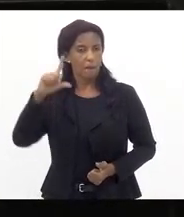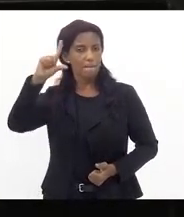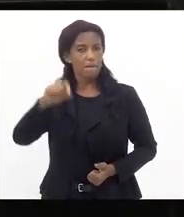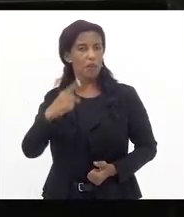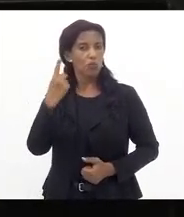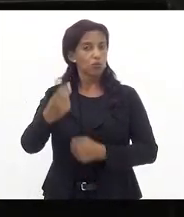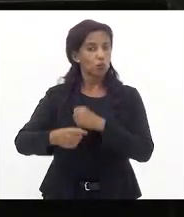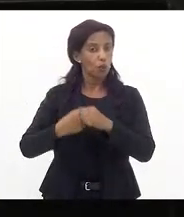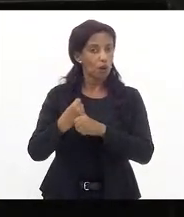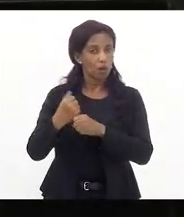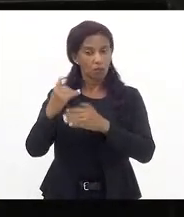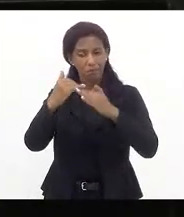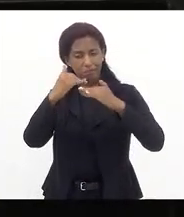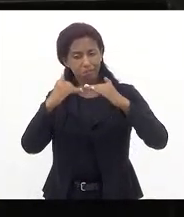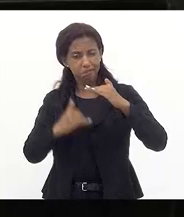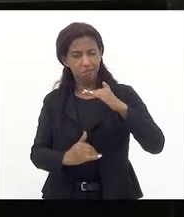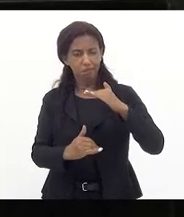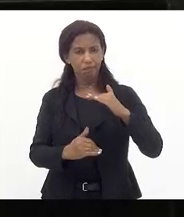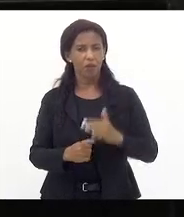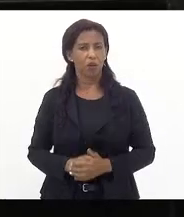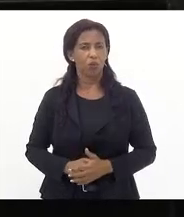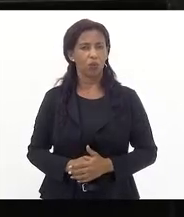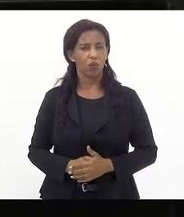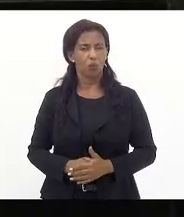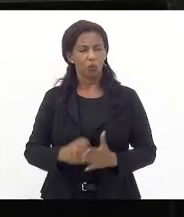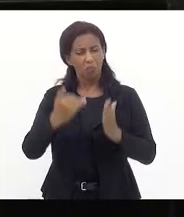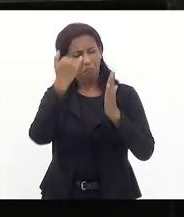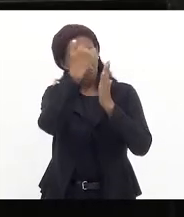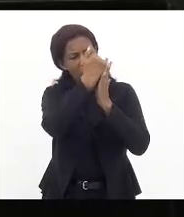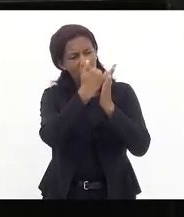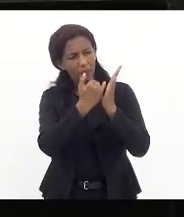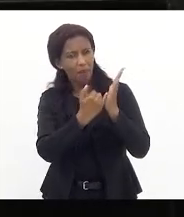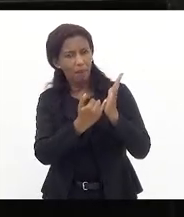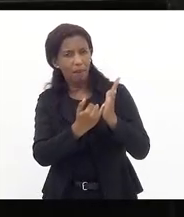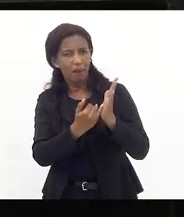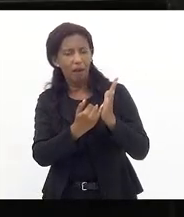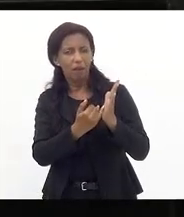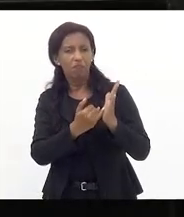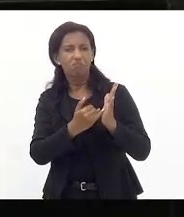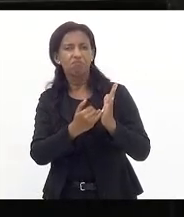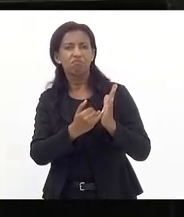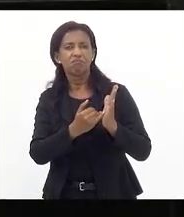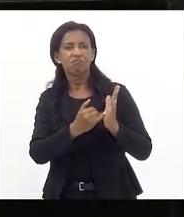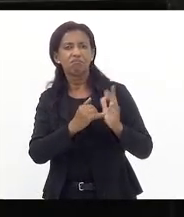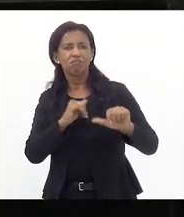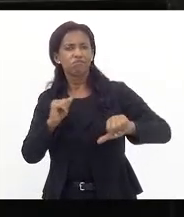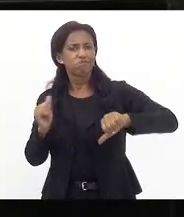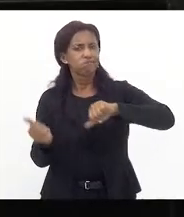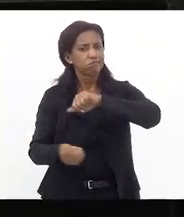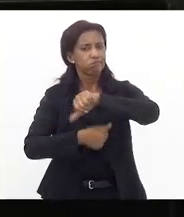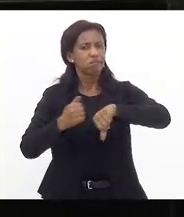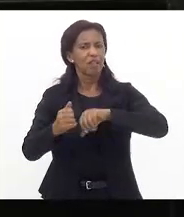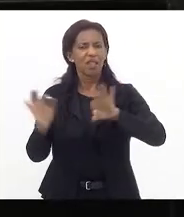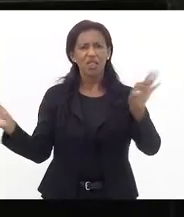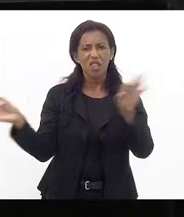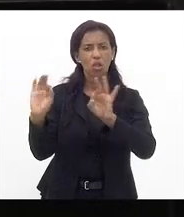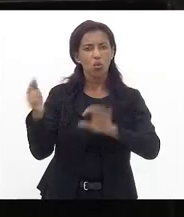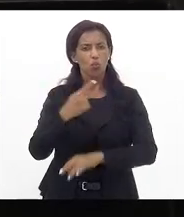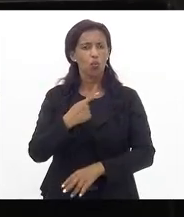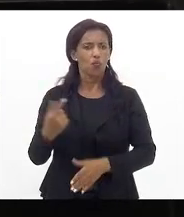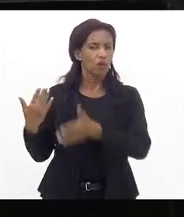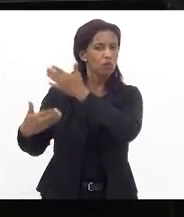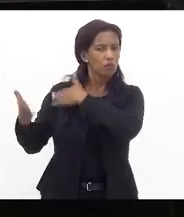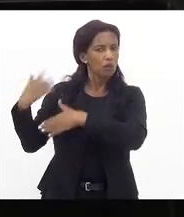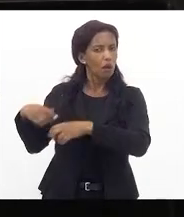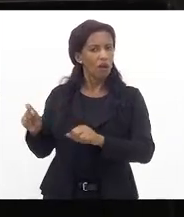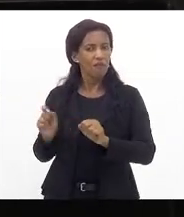um ano, cumpre o seu papel como governador, realizando aquilo que nem os governadores que o